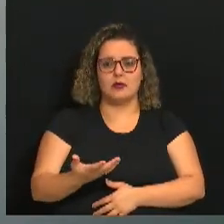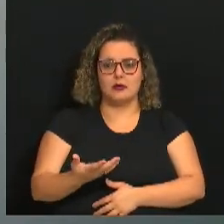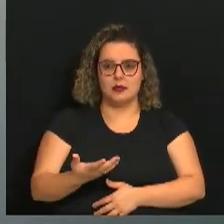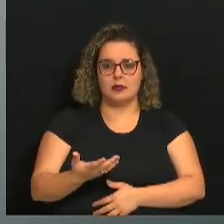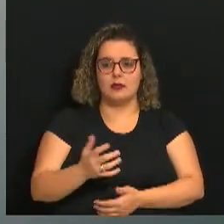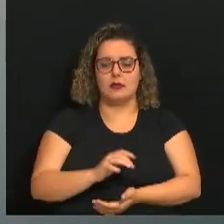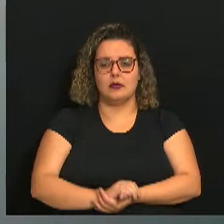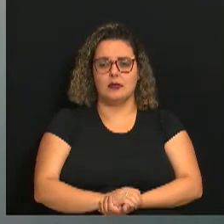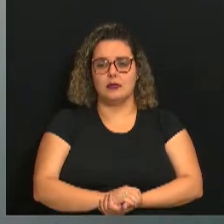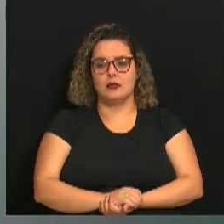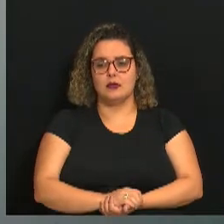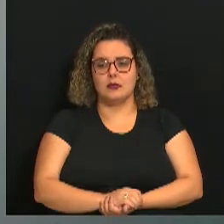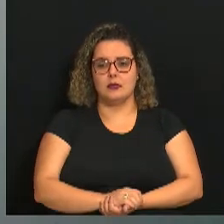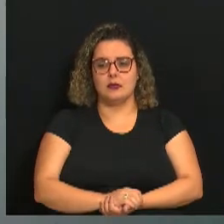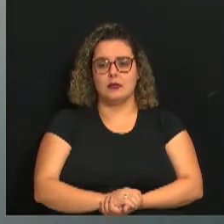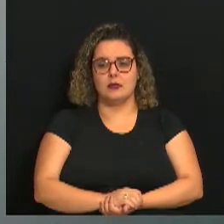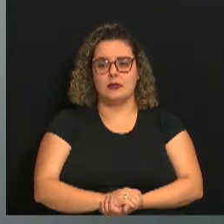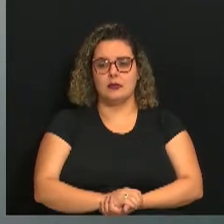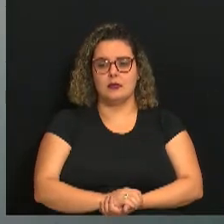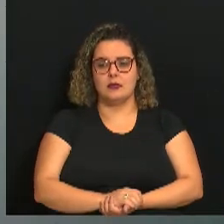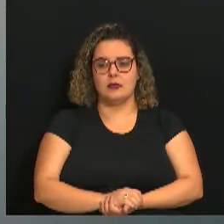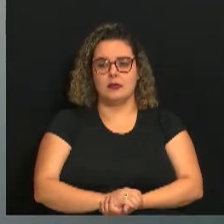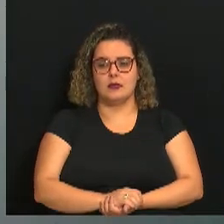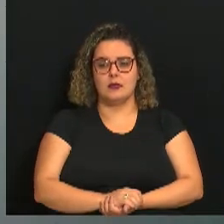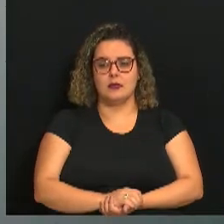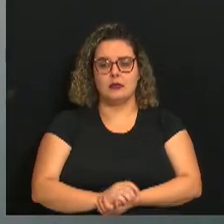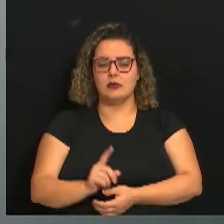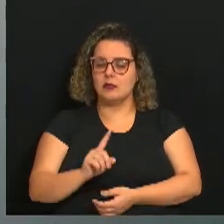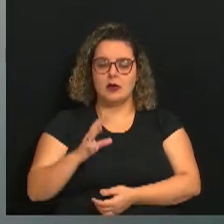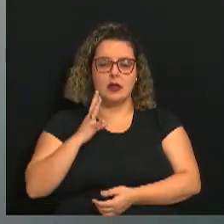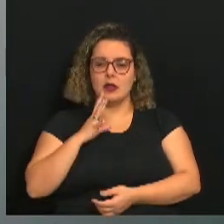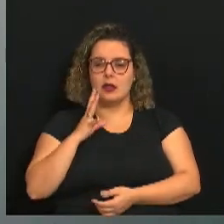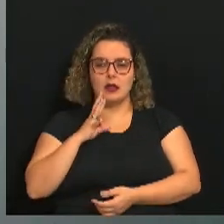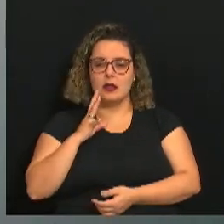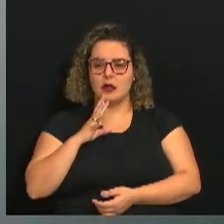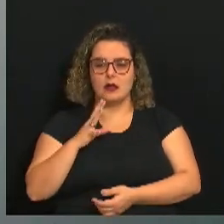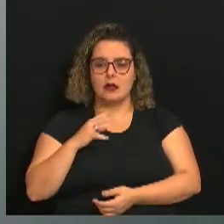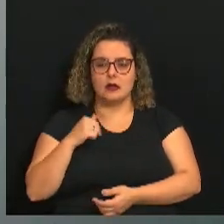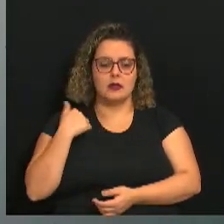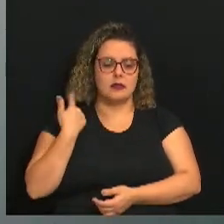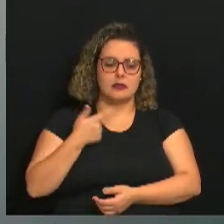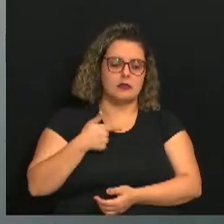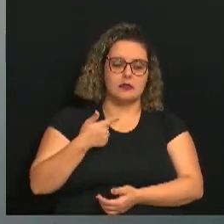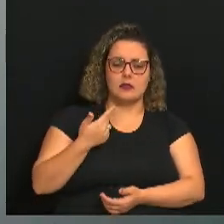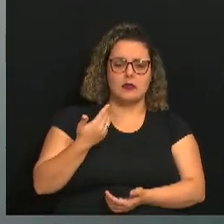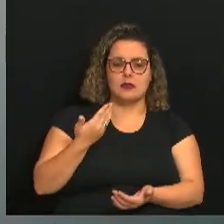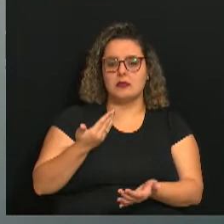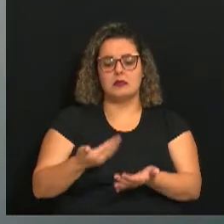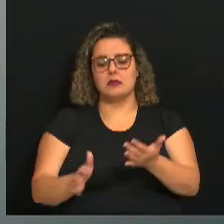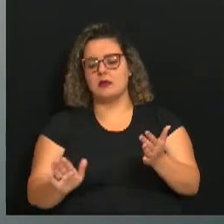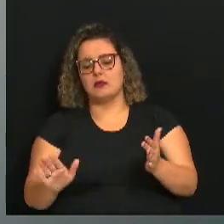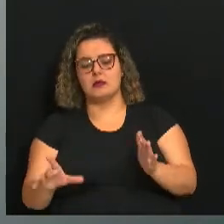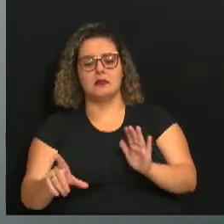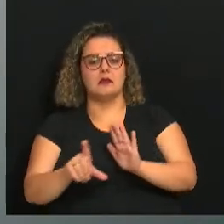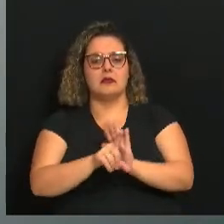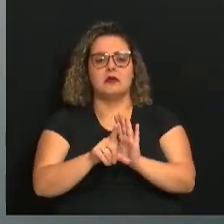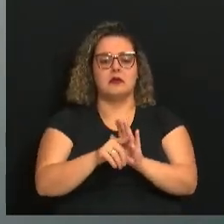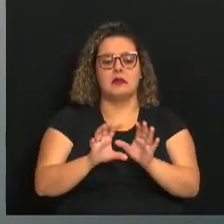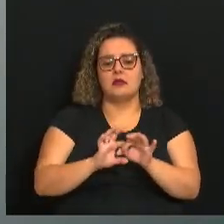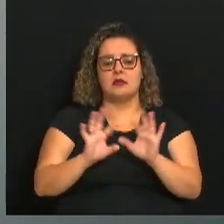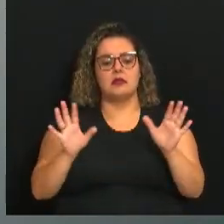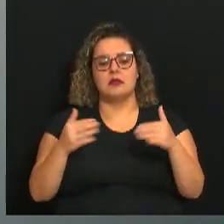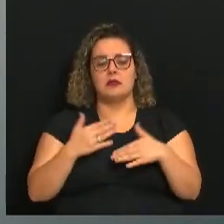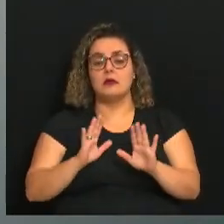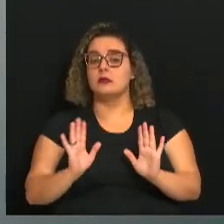empresa, não é por isso que agora a gente vai dizer que a gente vai perder de vista as ações legais que tem que fazer. E elas estão sendo